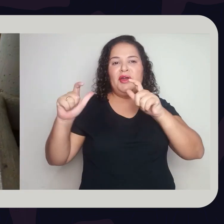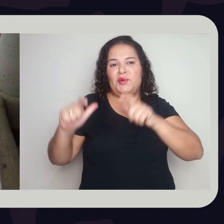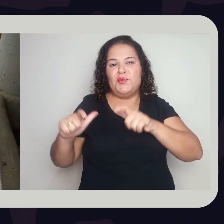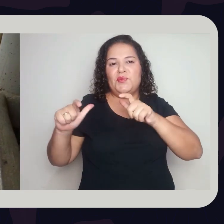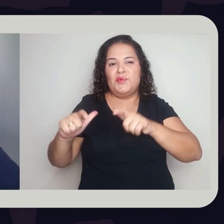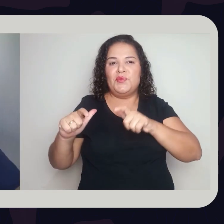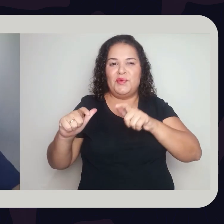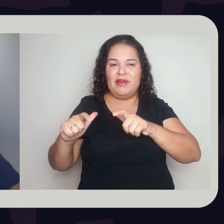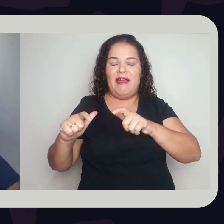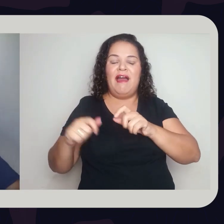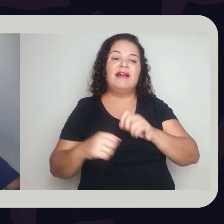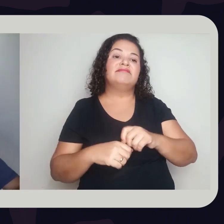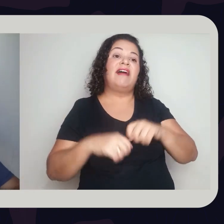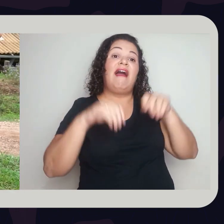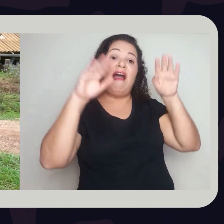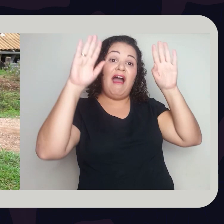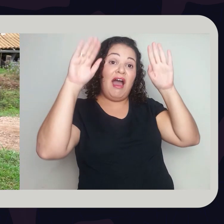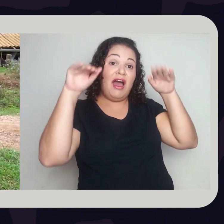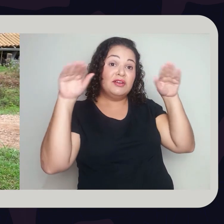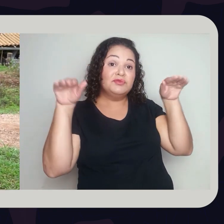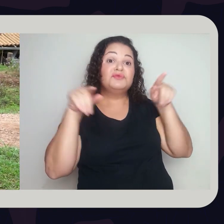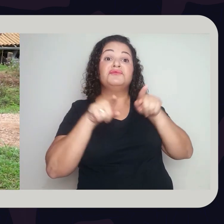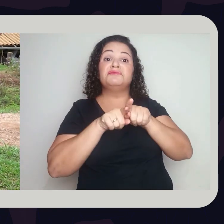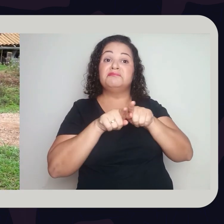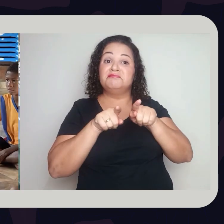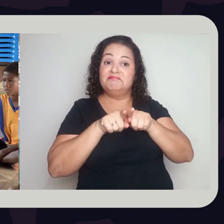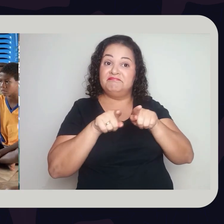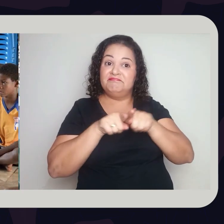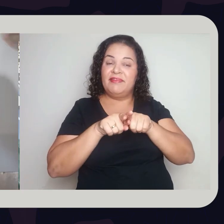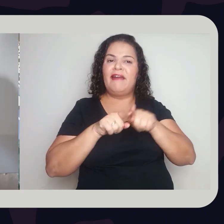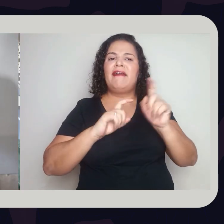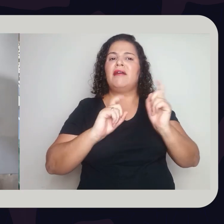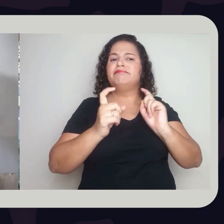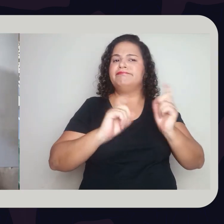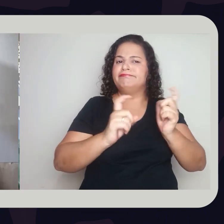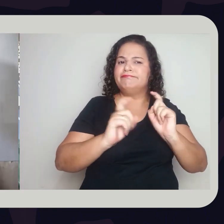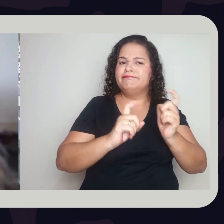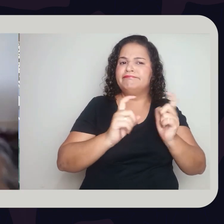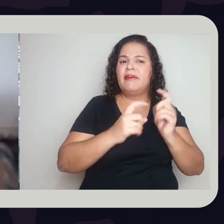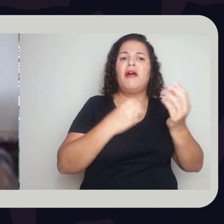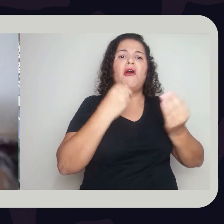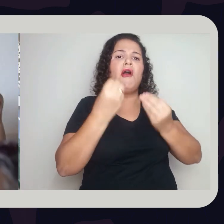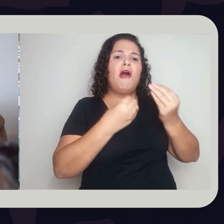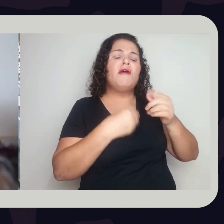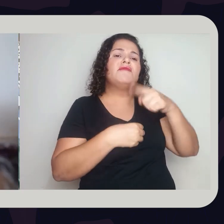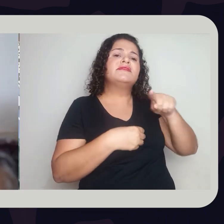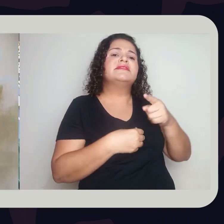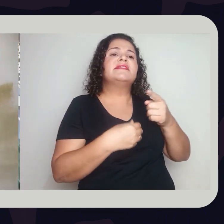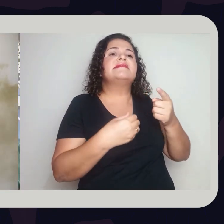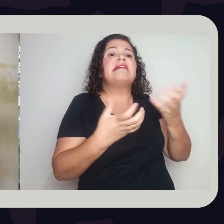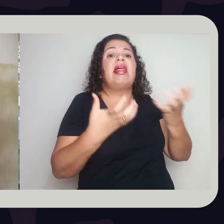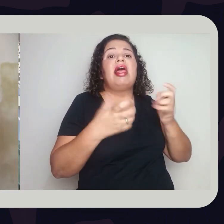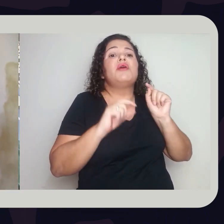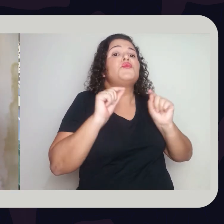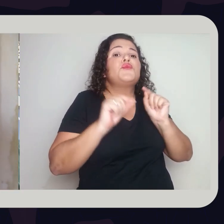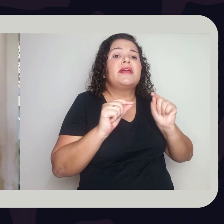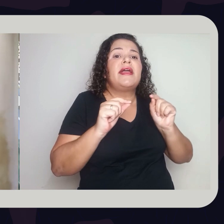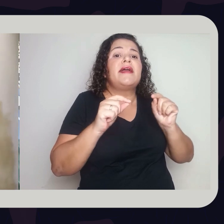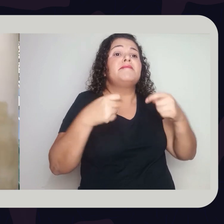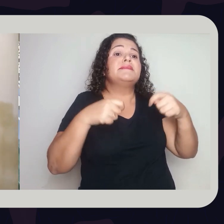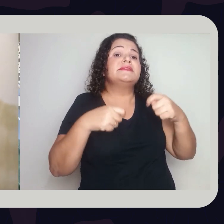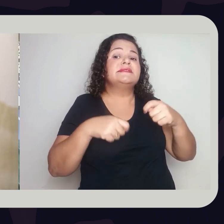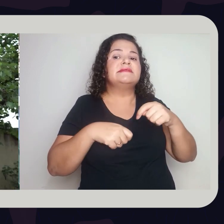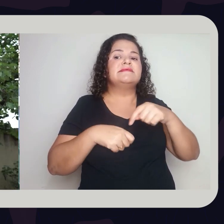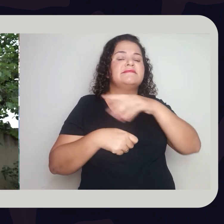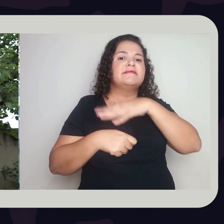crianças que moram nesse espaço, ali naquele lugar, com os adultos também, proporcionamos reuniões para entender o